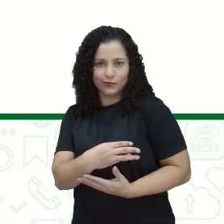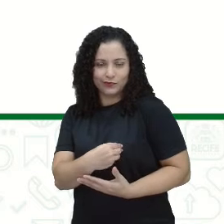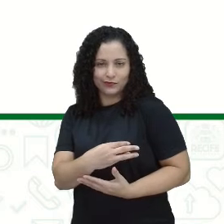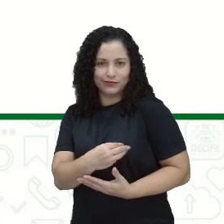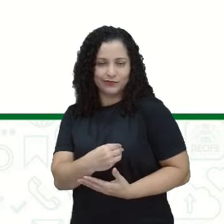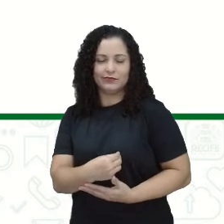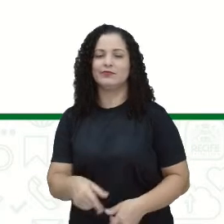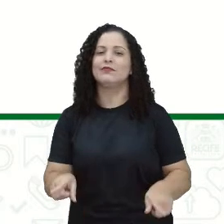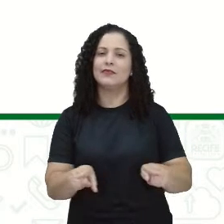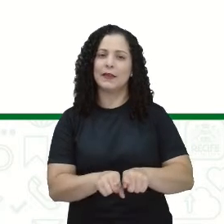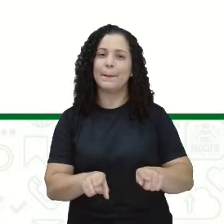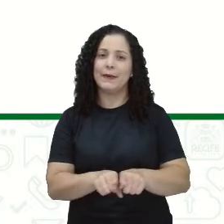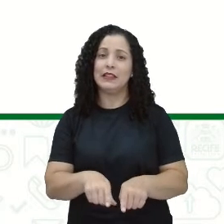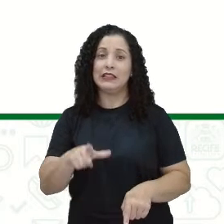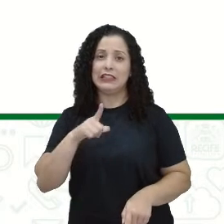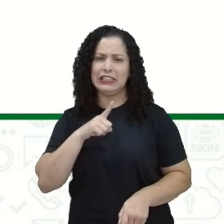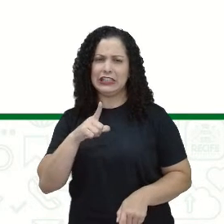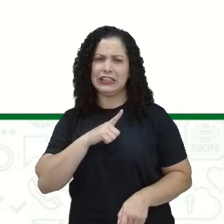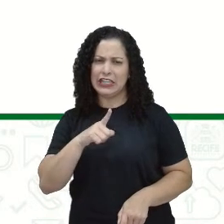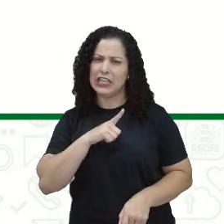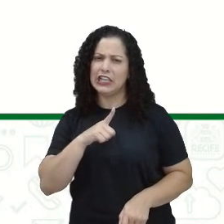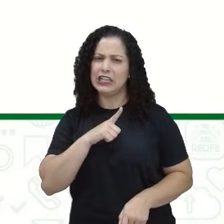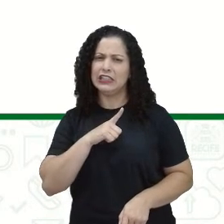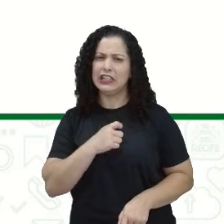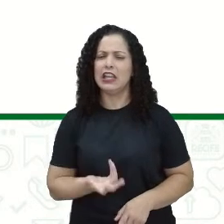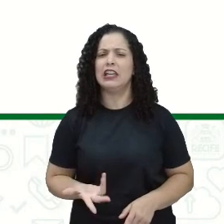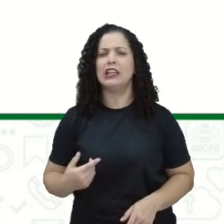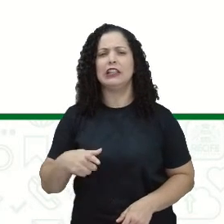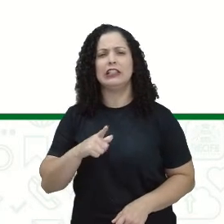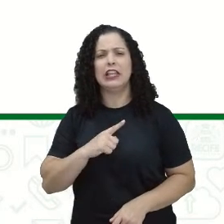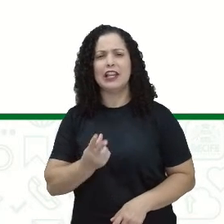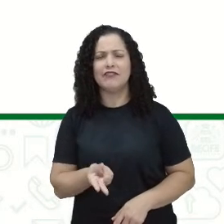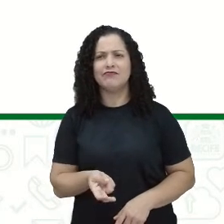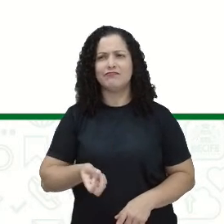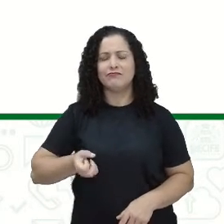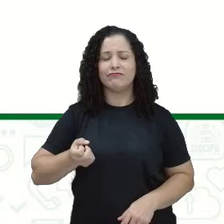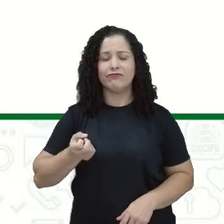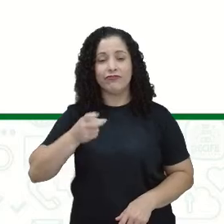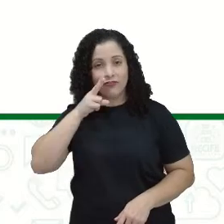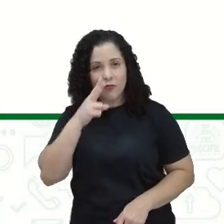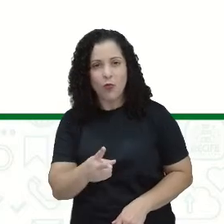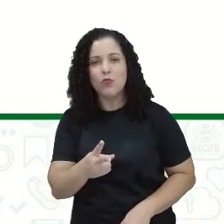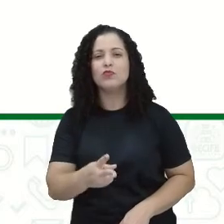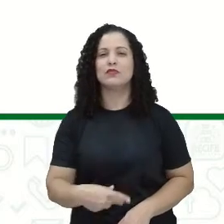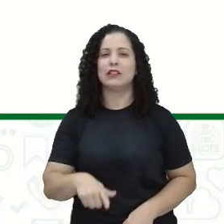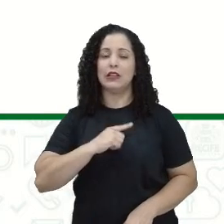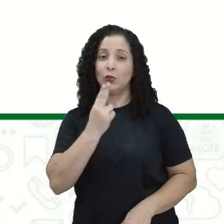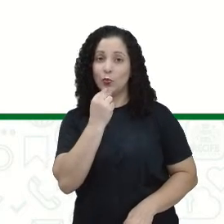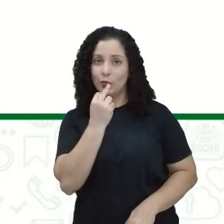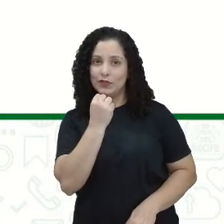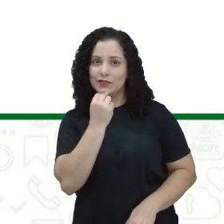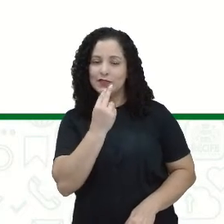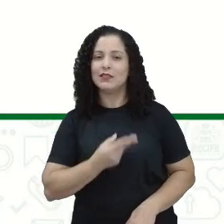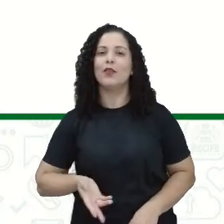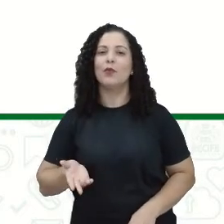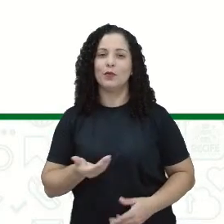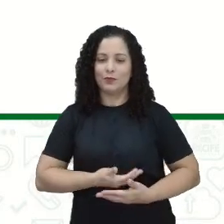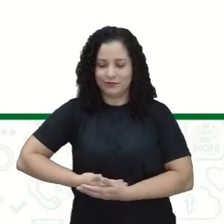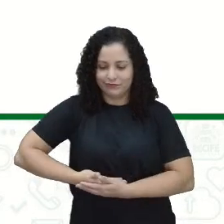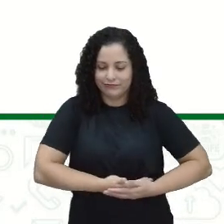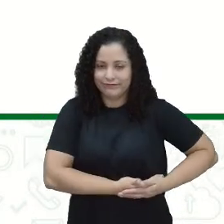uma série de anticorpos, que vai ser fundamental para a saúde dessa criança, né? E como eu citei antes